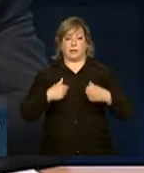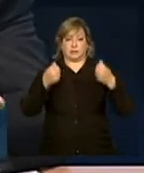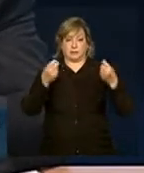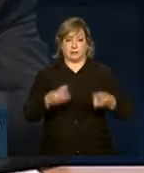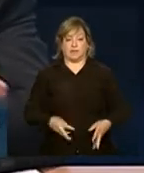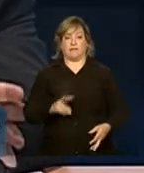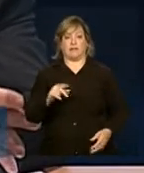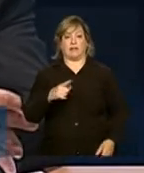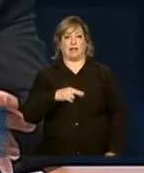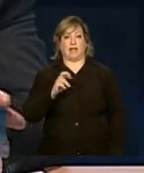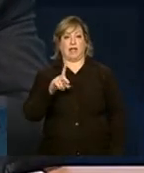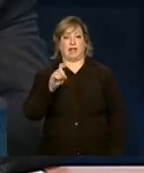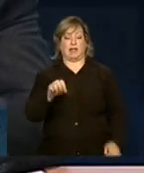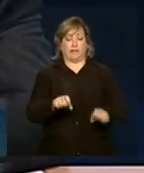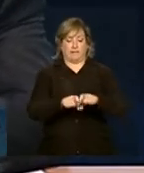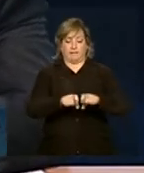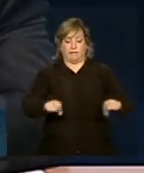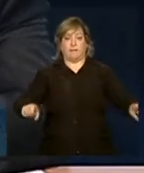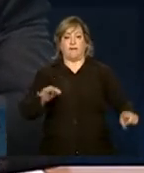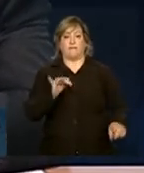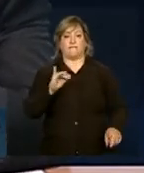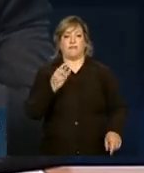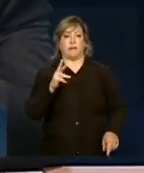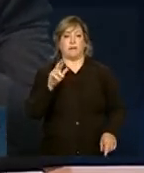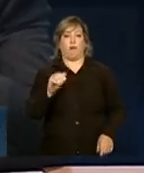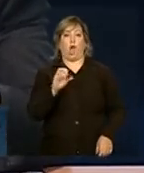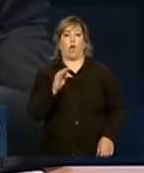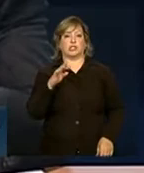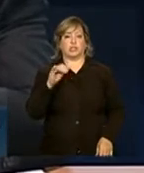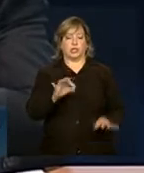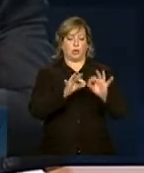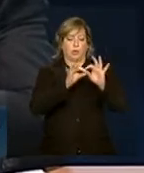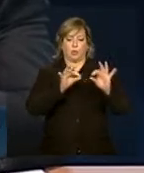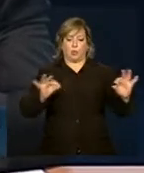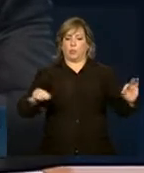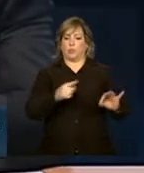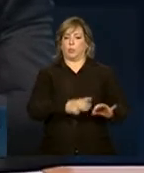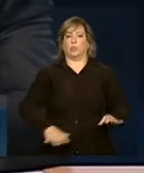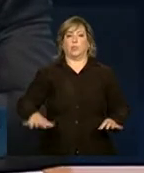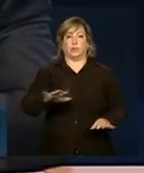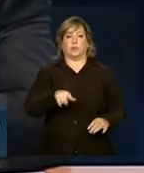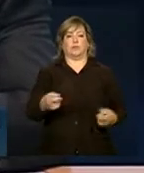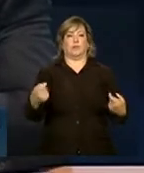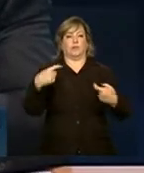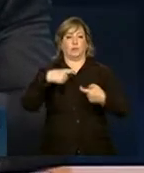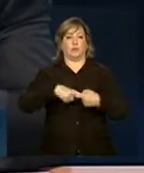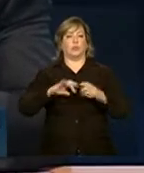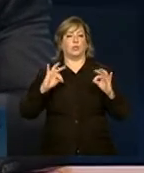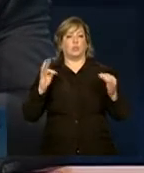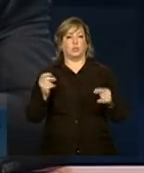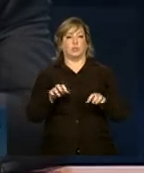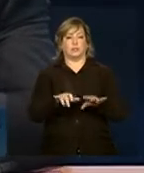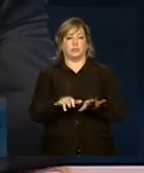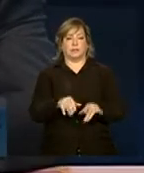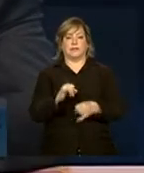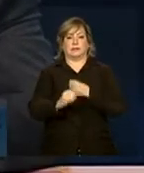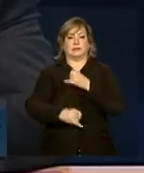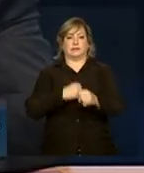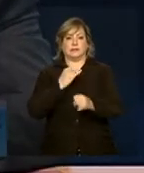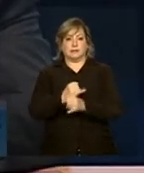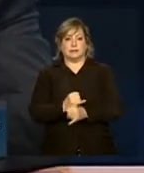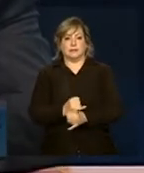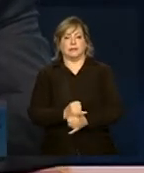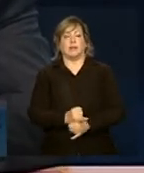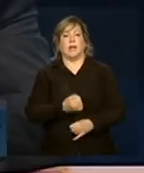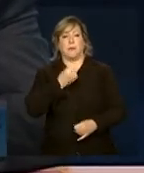vai ter uma rede de fibra ótica vai conectar toda administração isso vai melhorar a Gestão